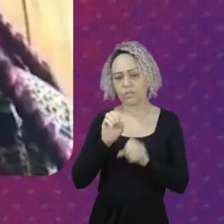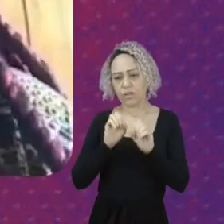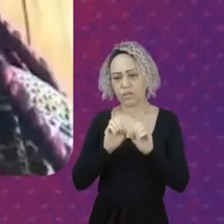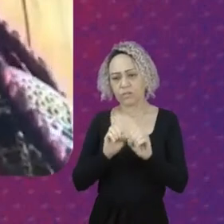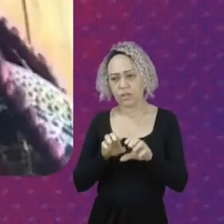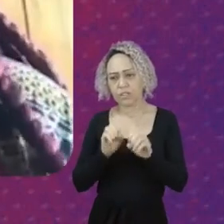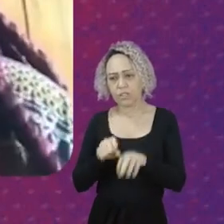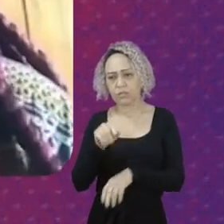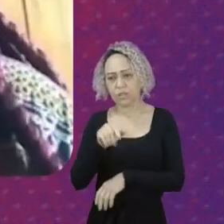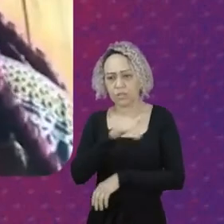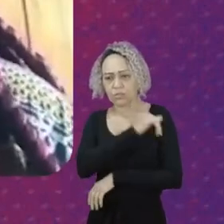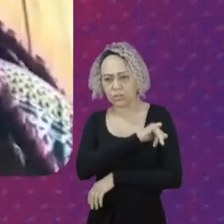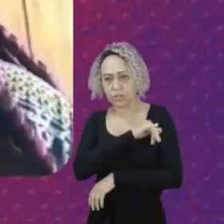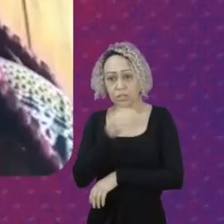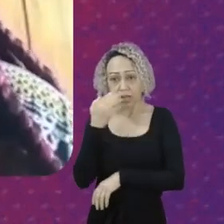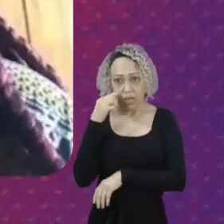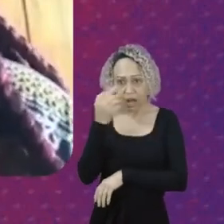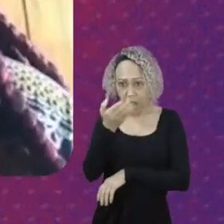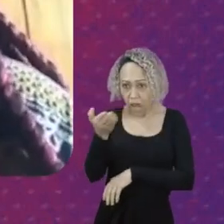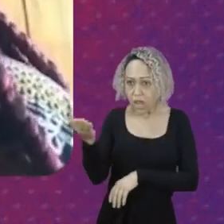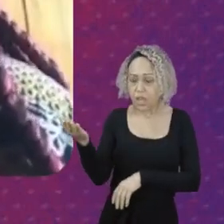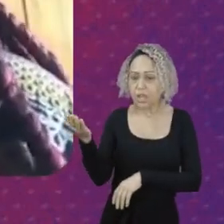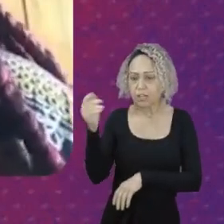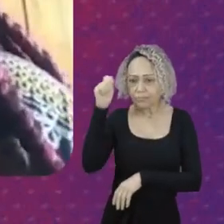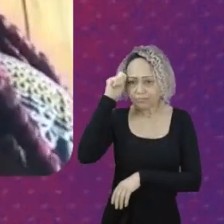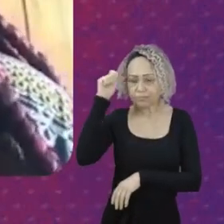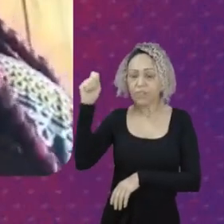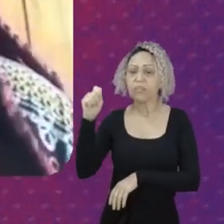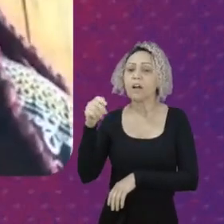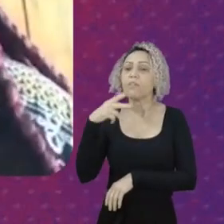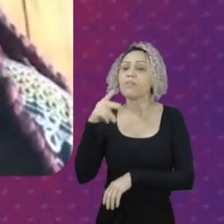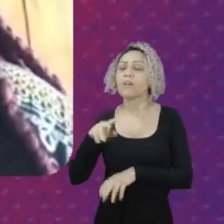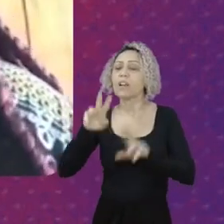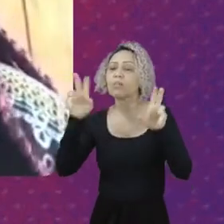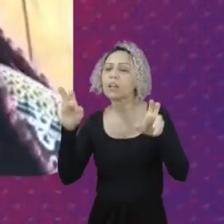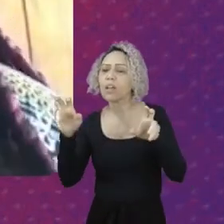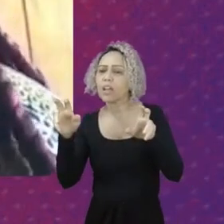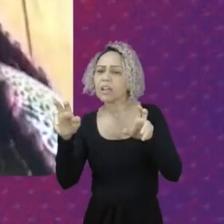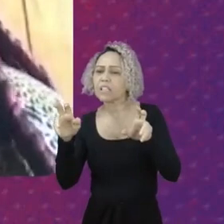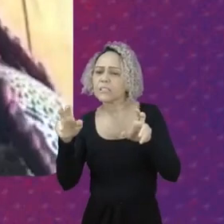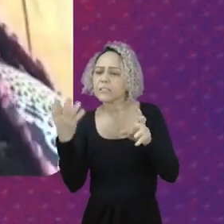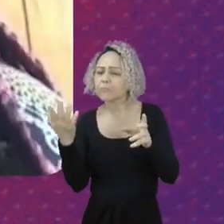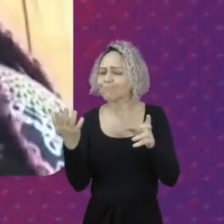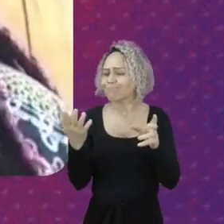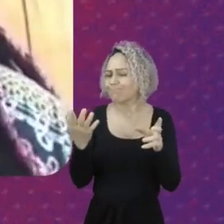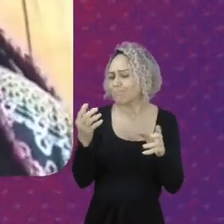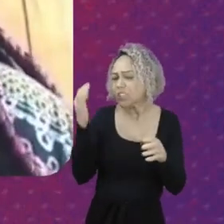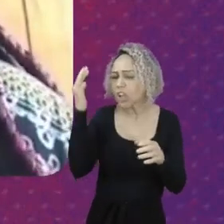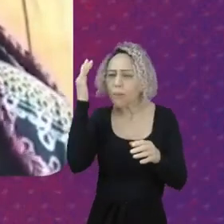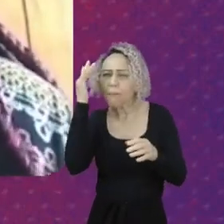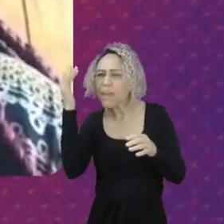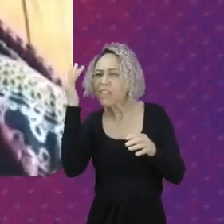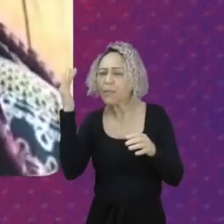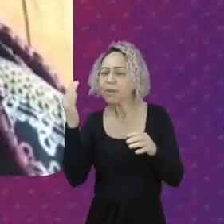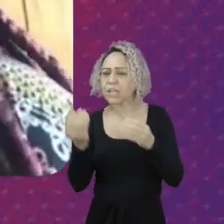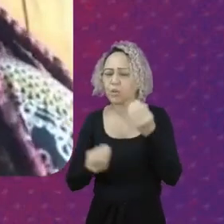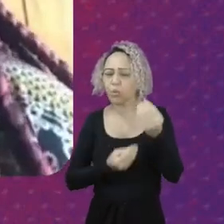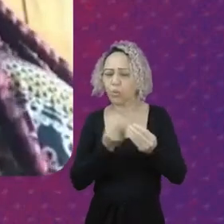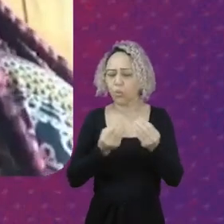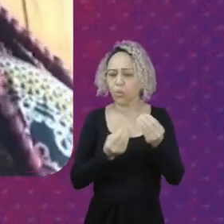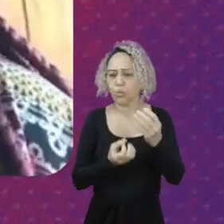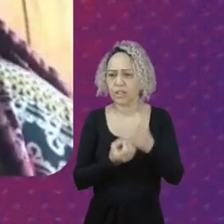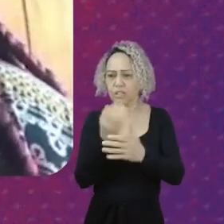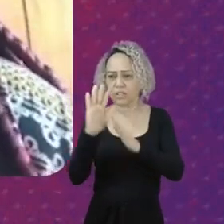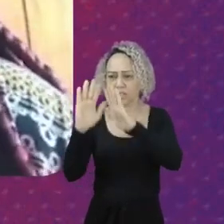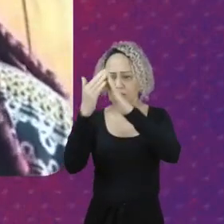falar sobre o mito de fundação das favelas, e ele fala que as favelas se constituíram